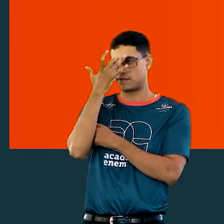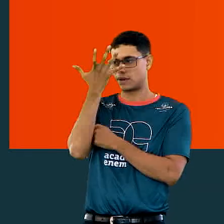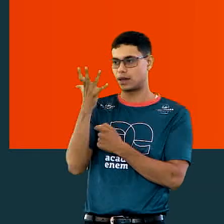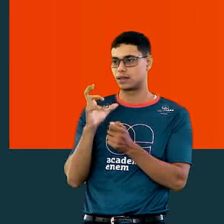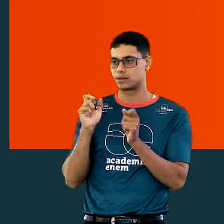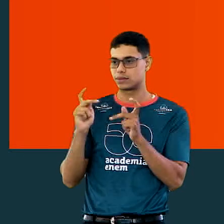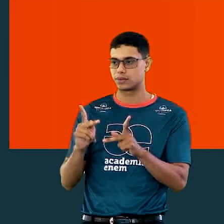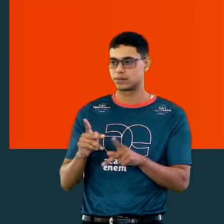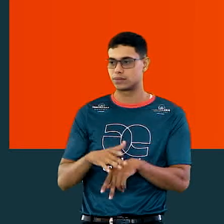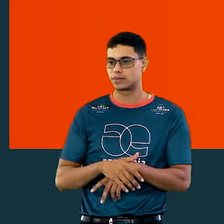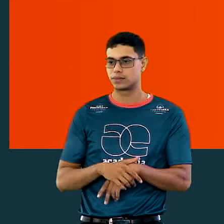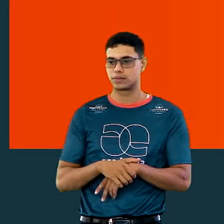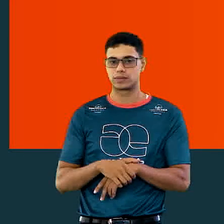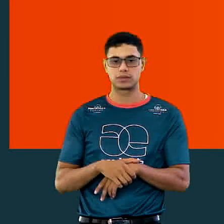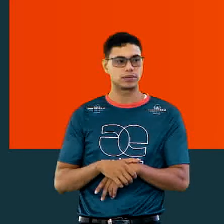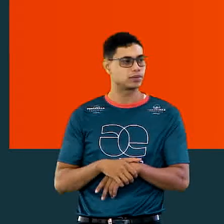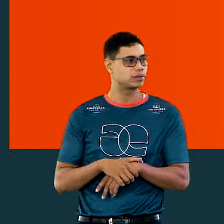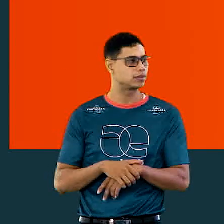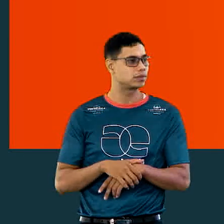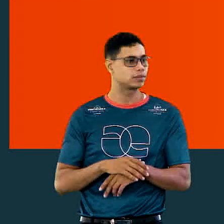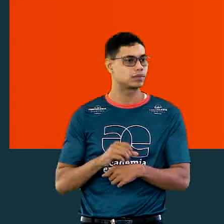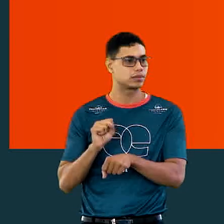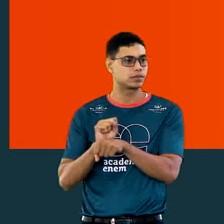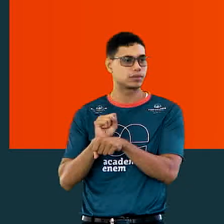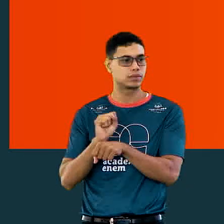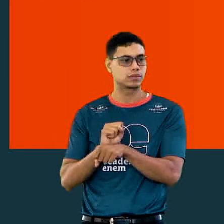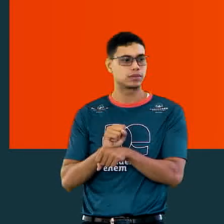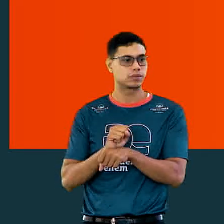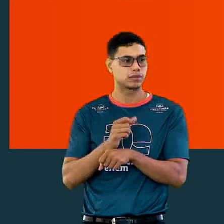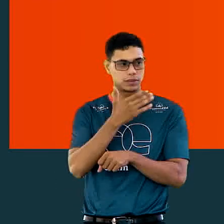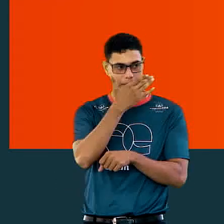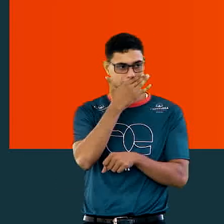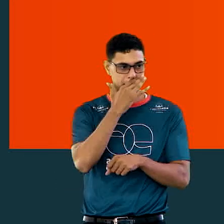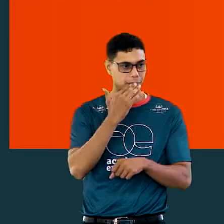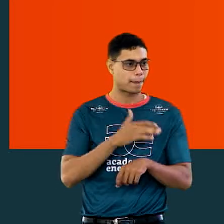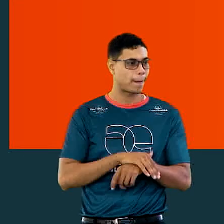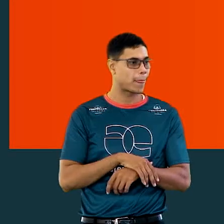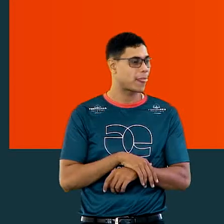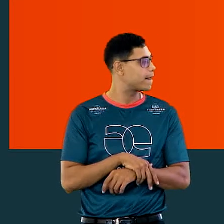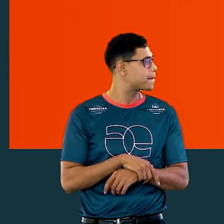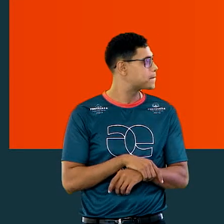mim. Show? Estou indo aí. Para voltar? Desculpa.